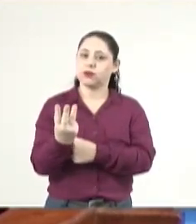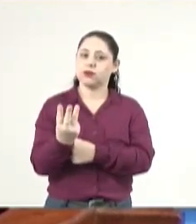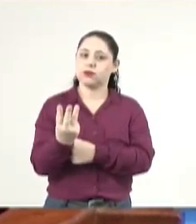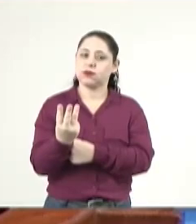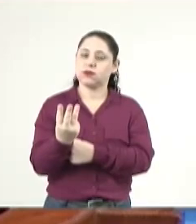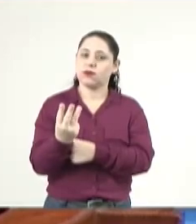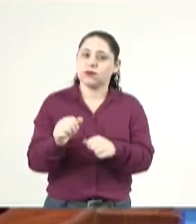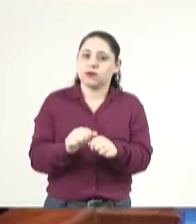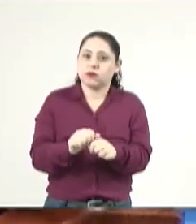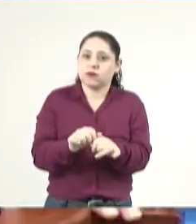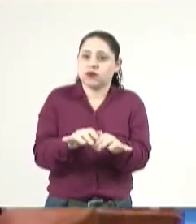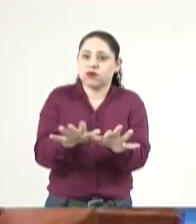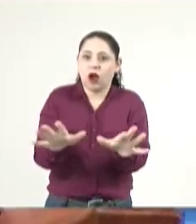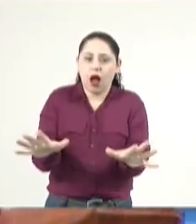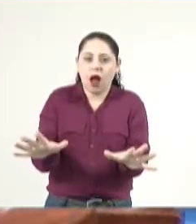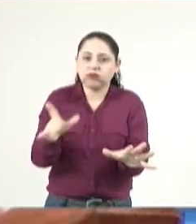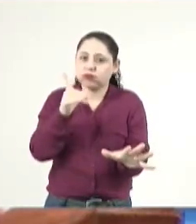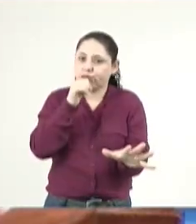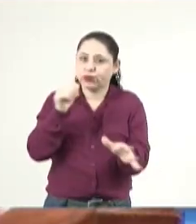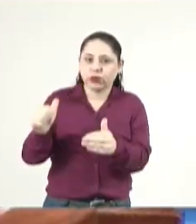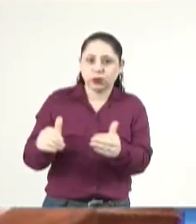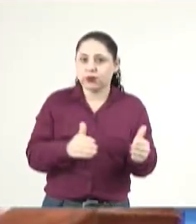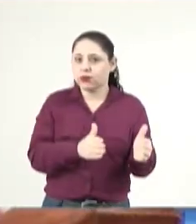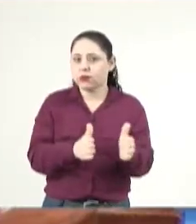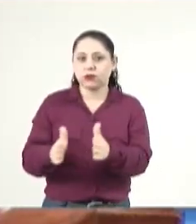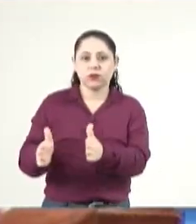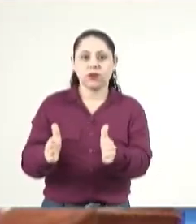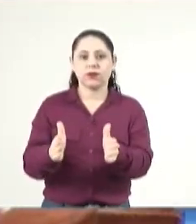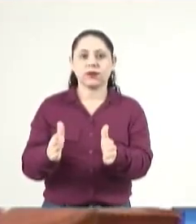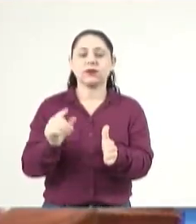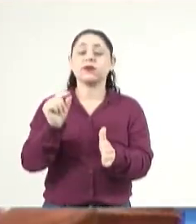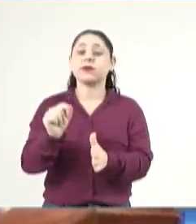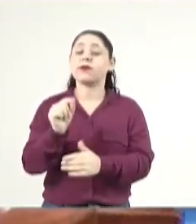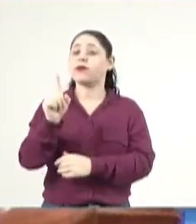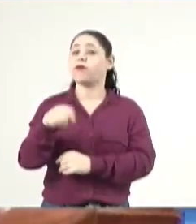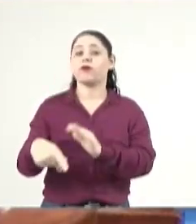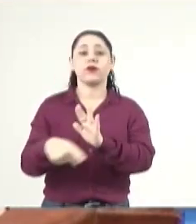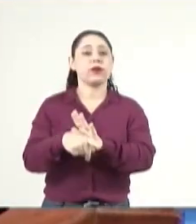ia negligenciar, com todo respeito,